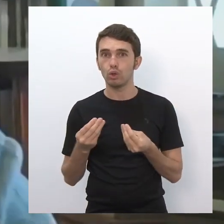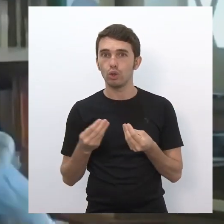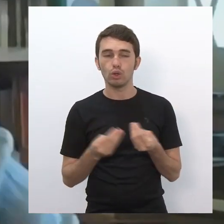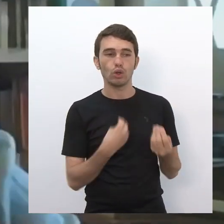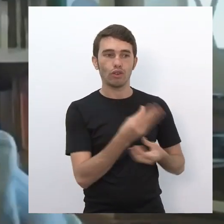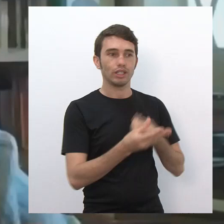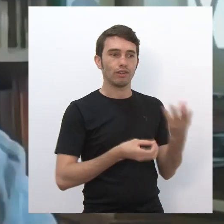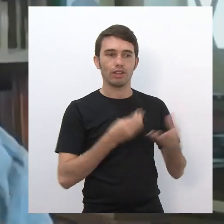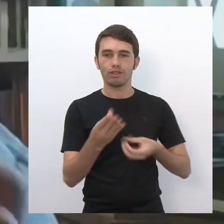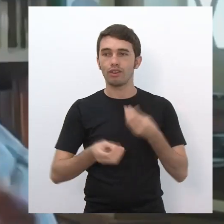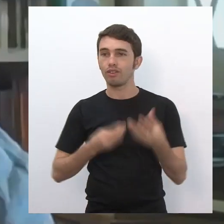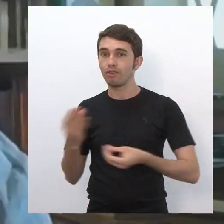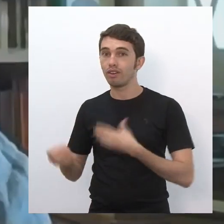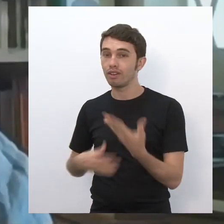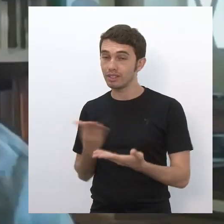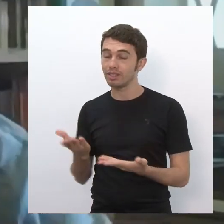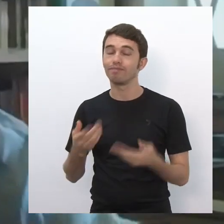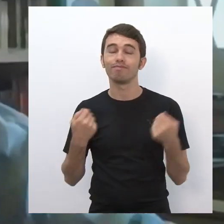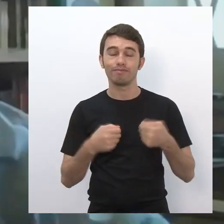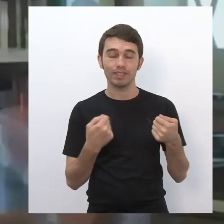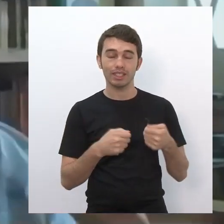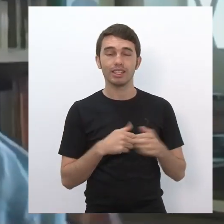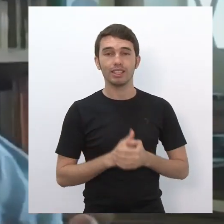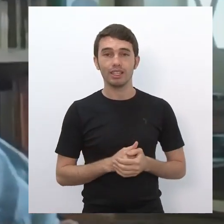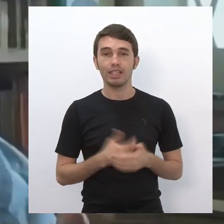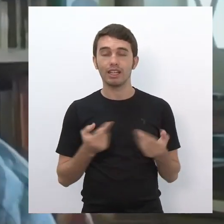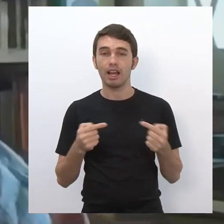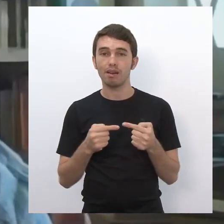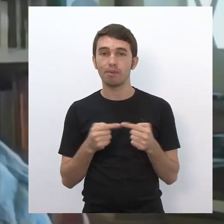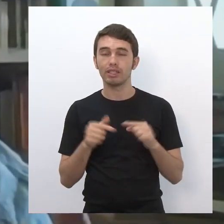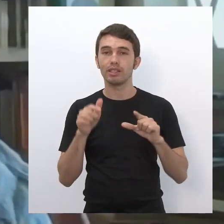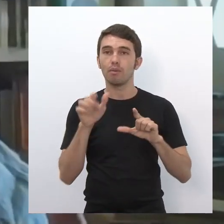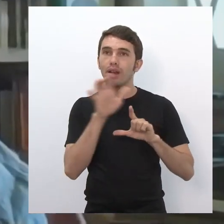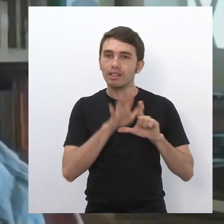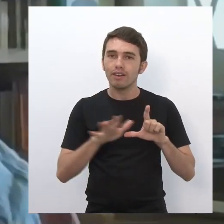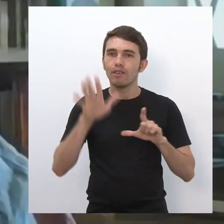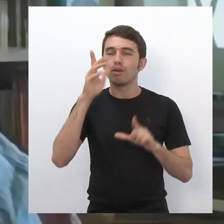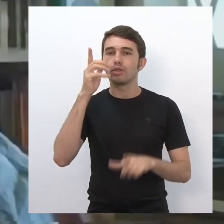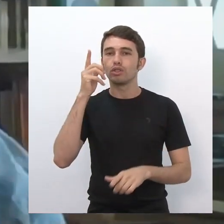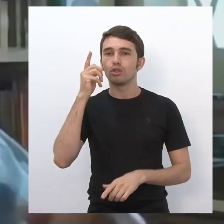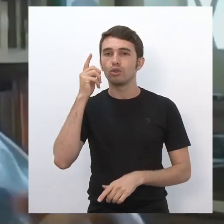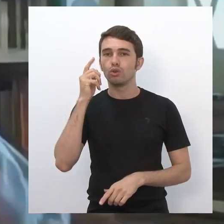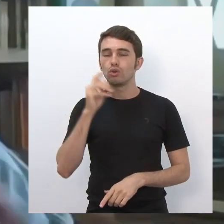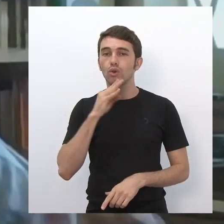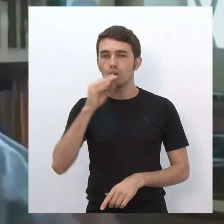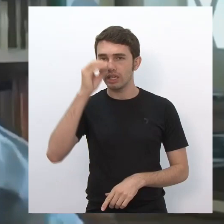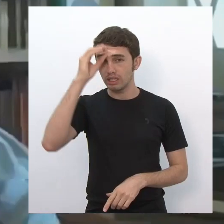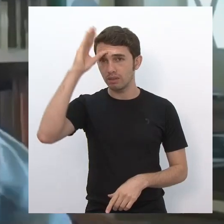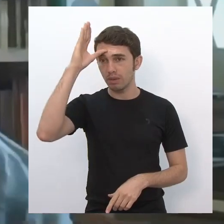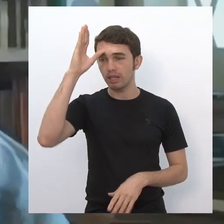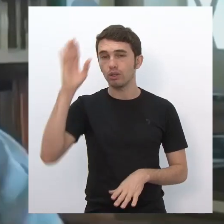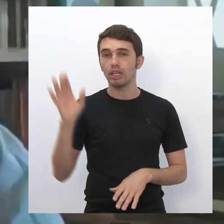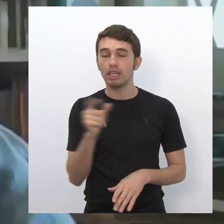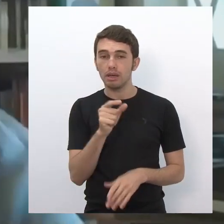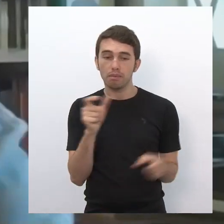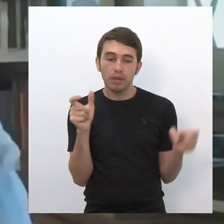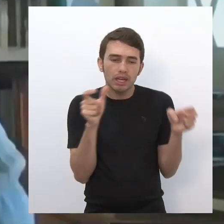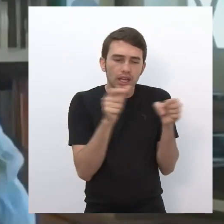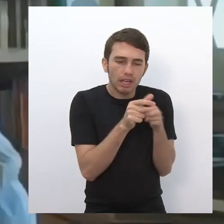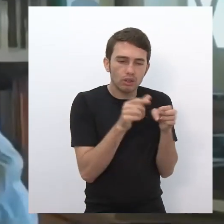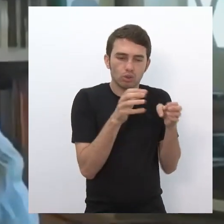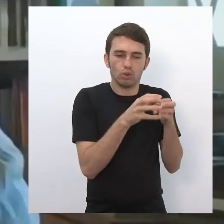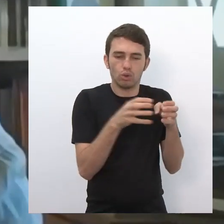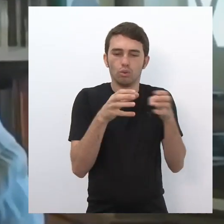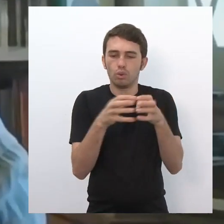Então, vamos dizer, são plataformas de conhecimento onde pequenos grupos vão se